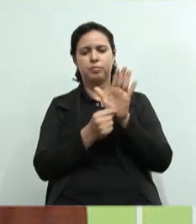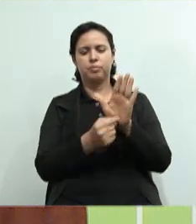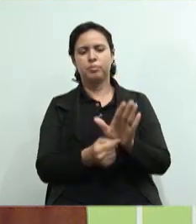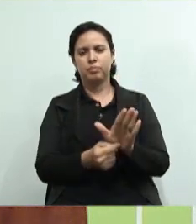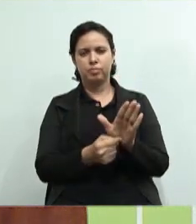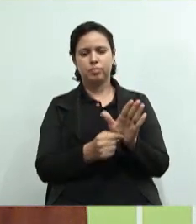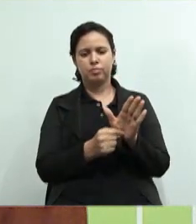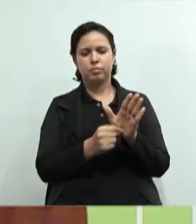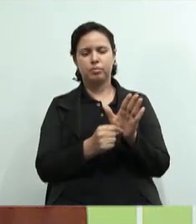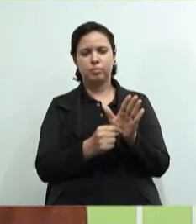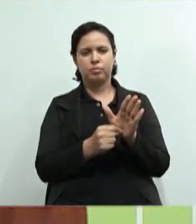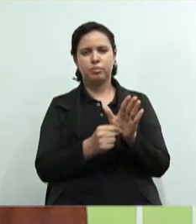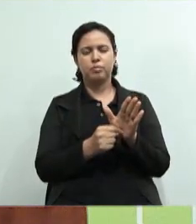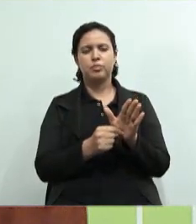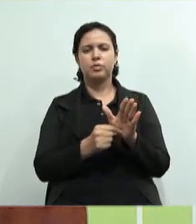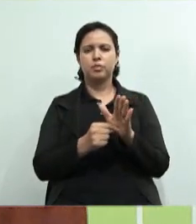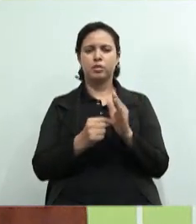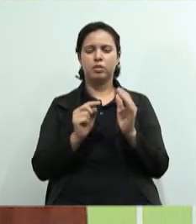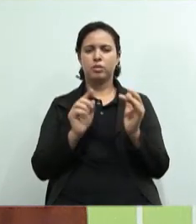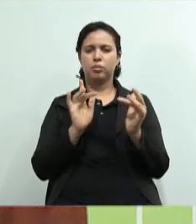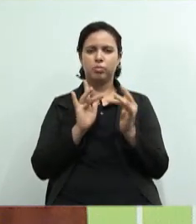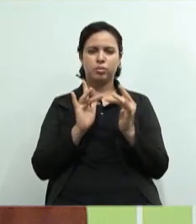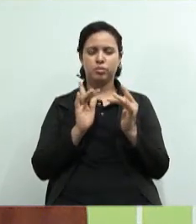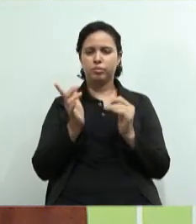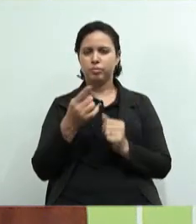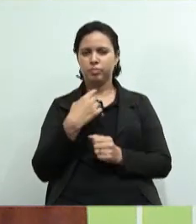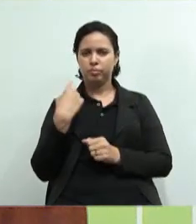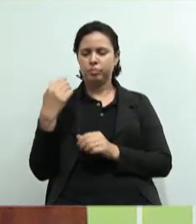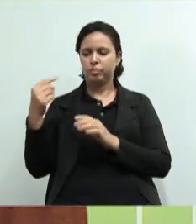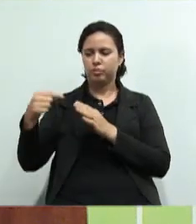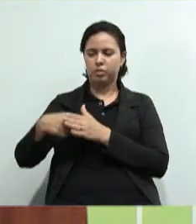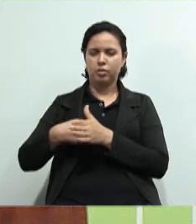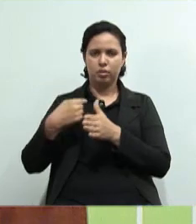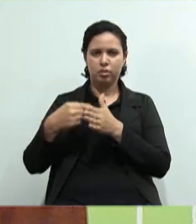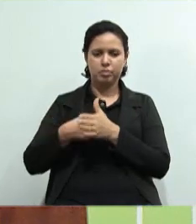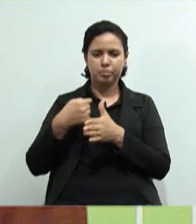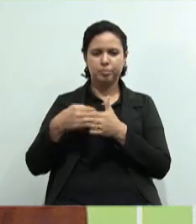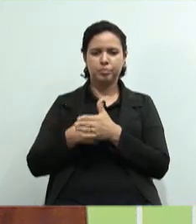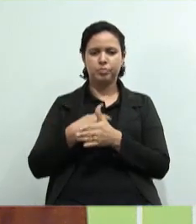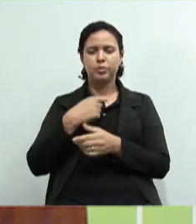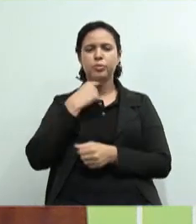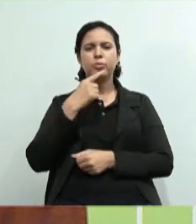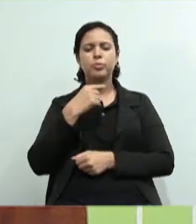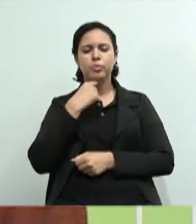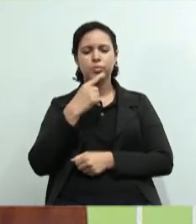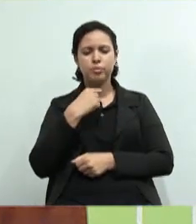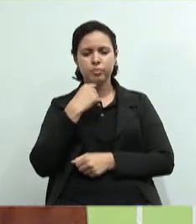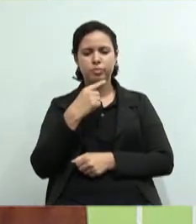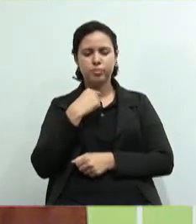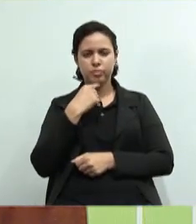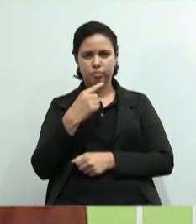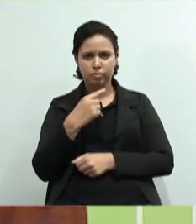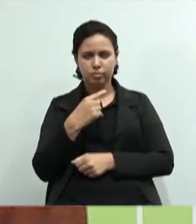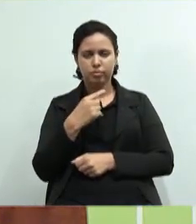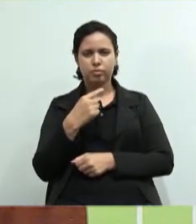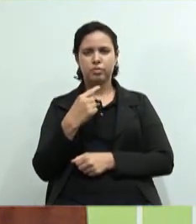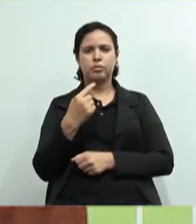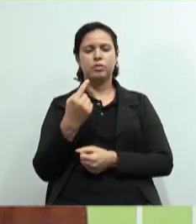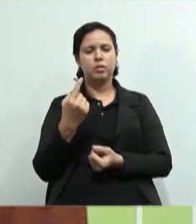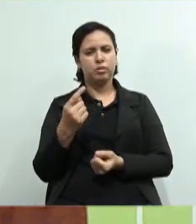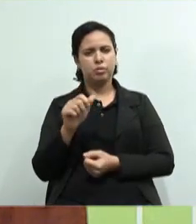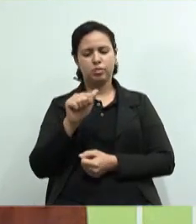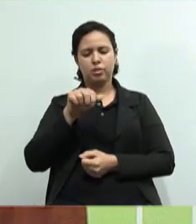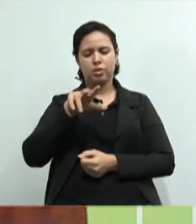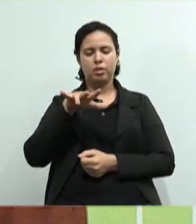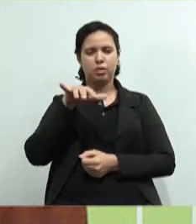vocês. Entrem em contato conosco, façam perguntas, tirem dúvidas, pergunta pelo AVA, pergunta